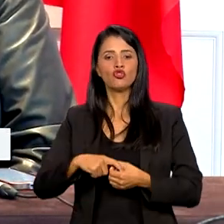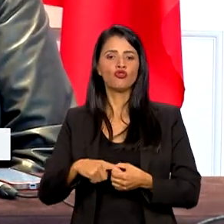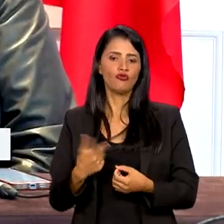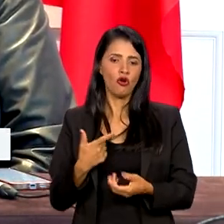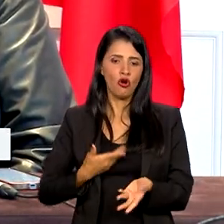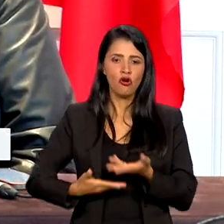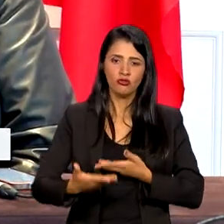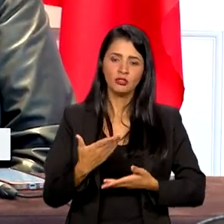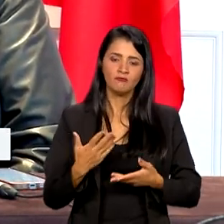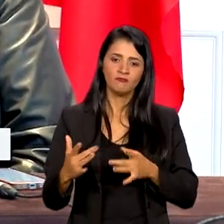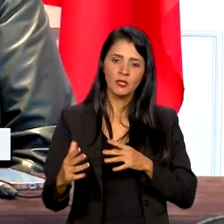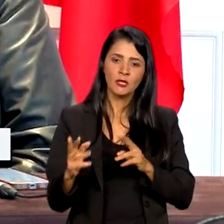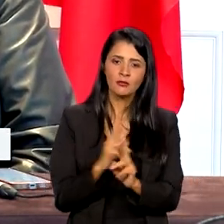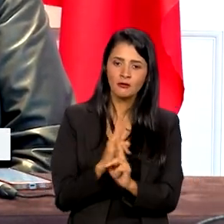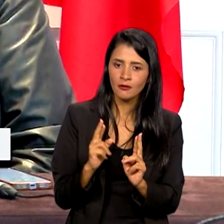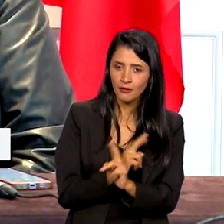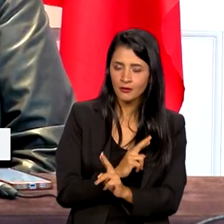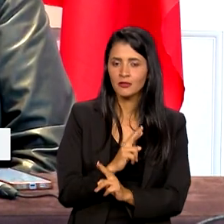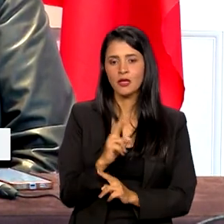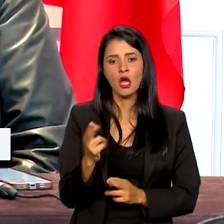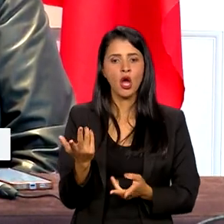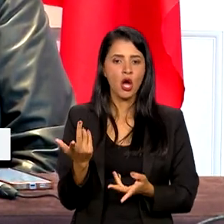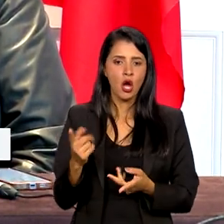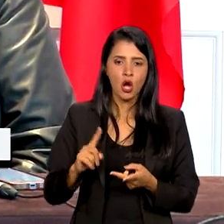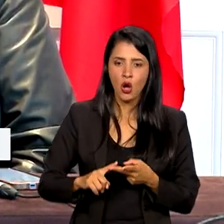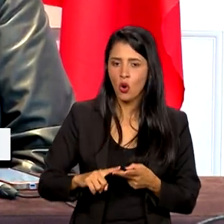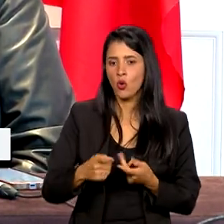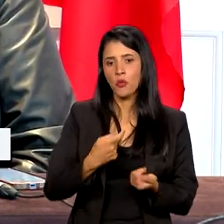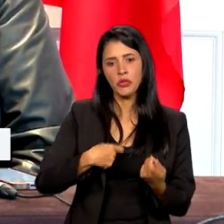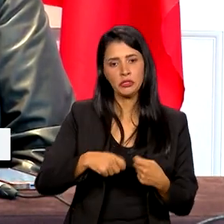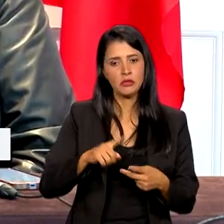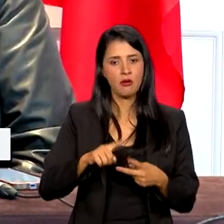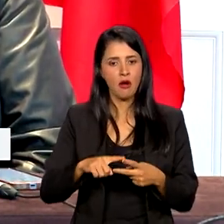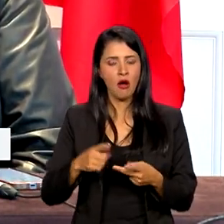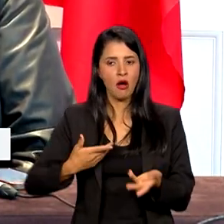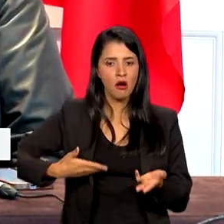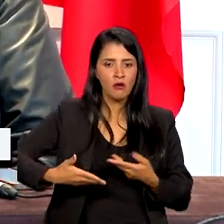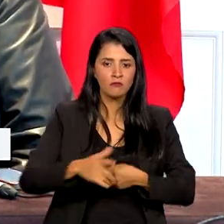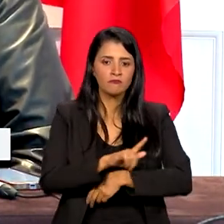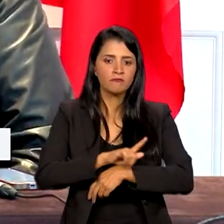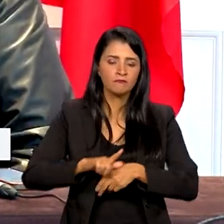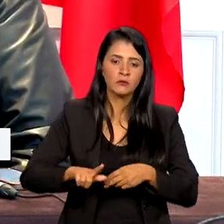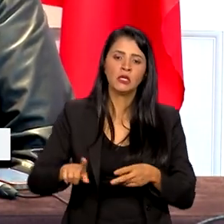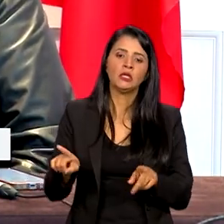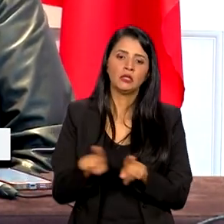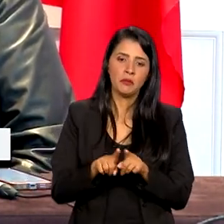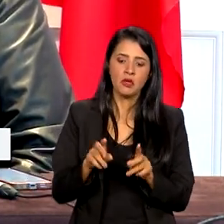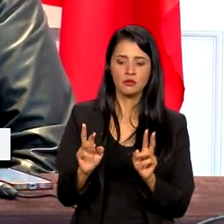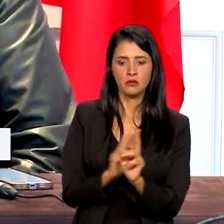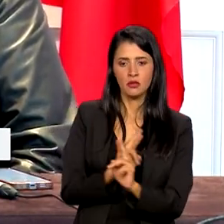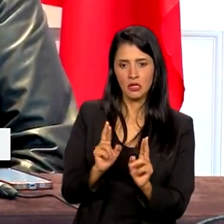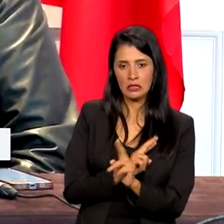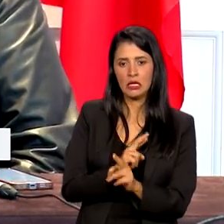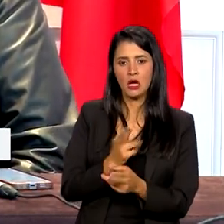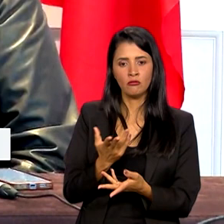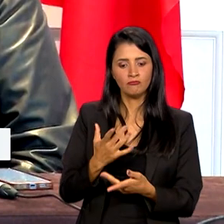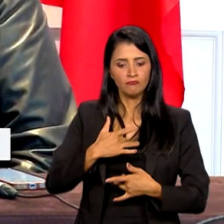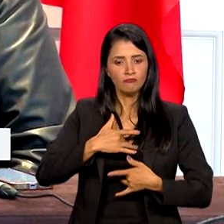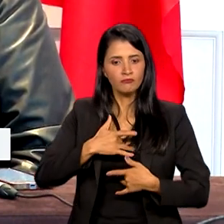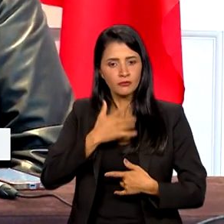das relações, tanto diplomáticas, comerciais, como dessa relação mais